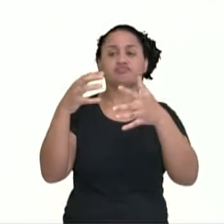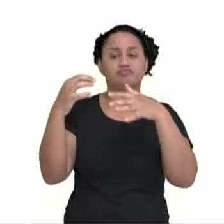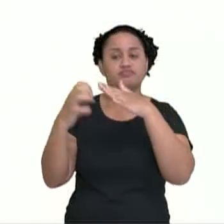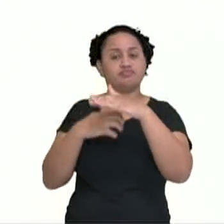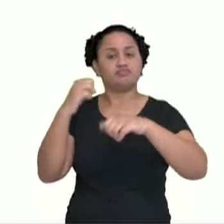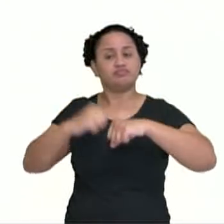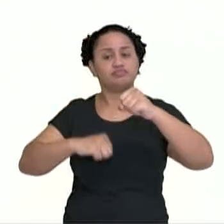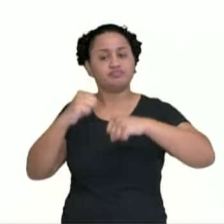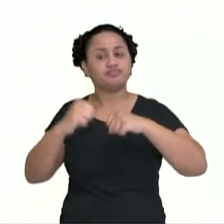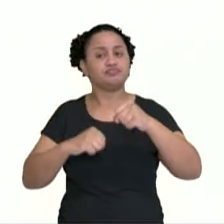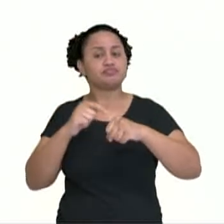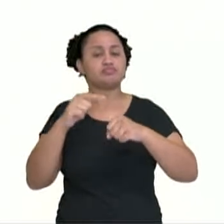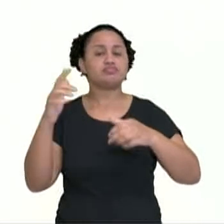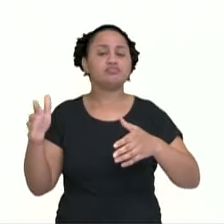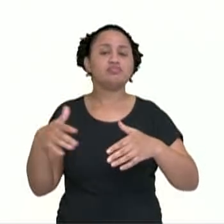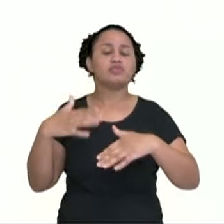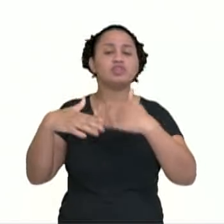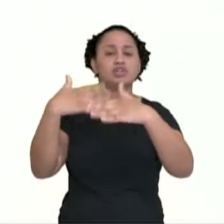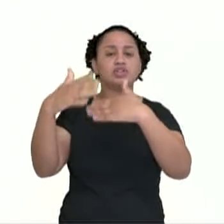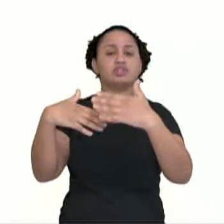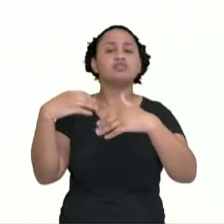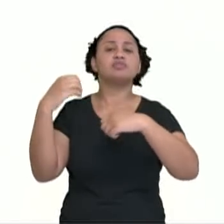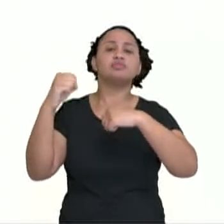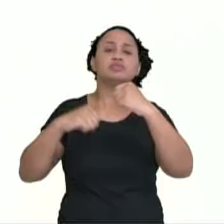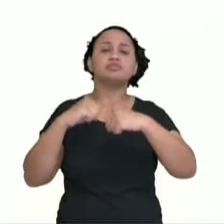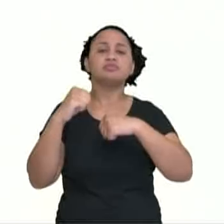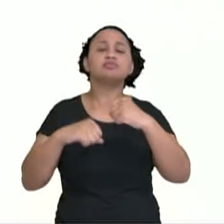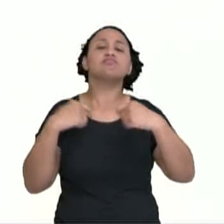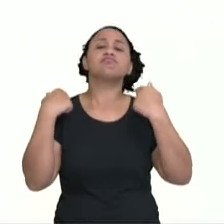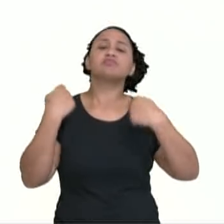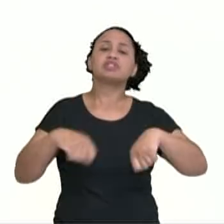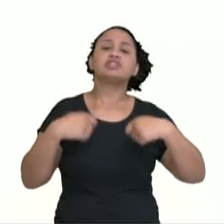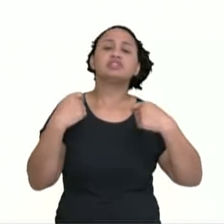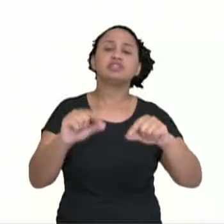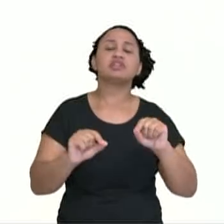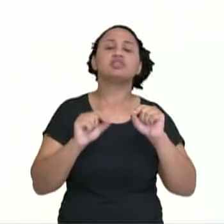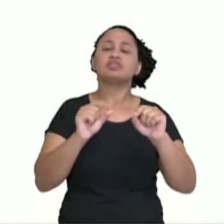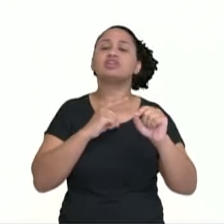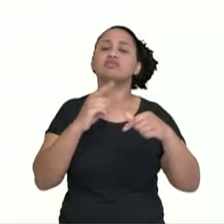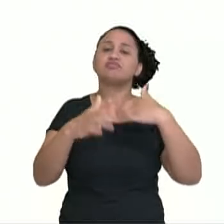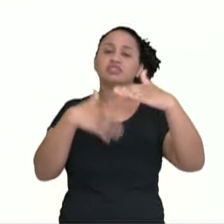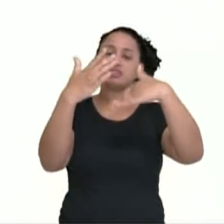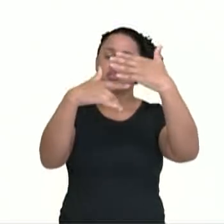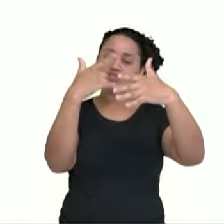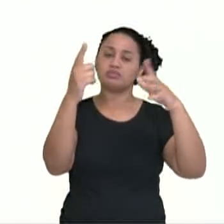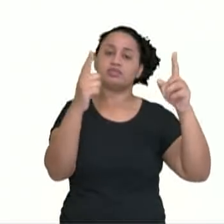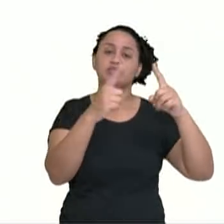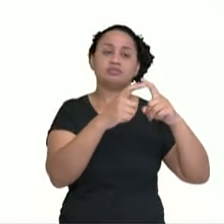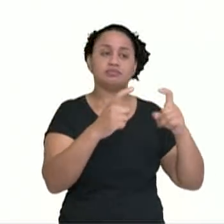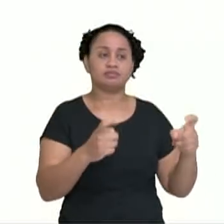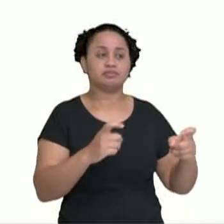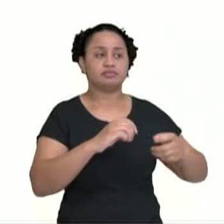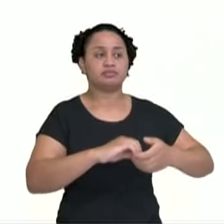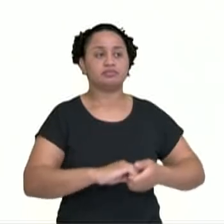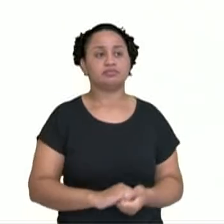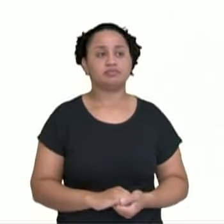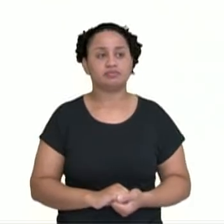o desenvolvimento industrial necessitando desse desenvolvimento da ciência.